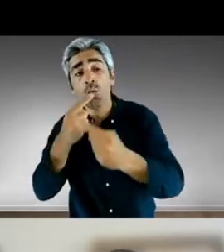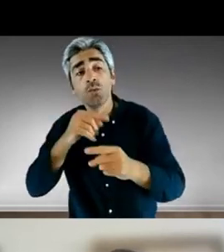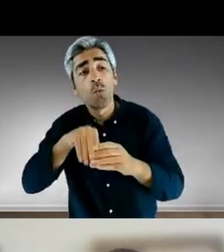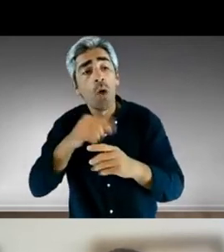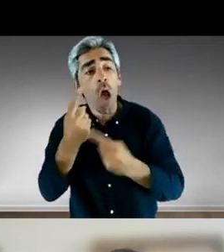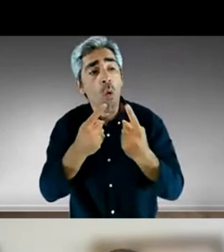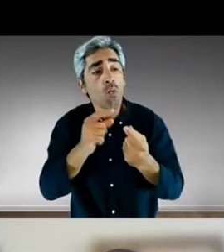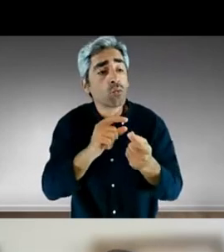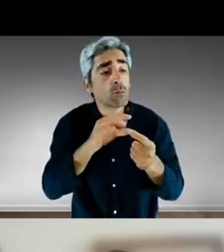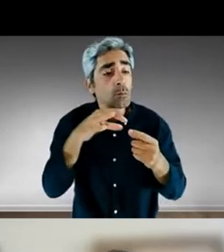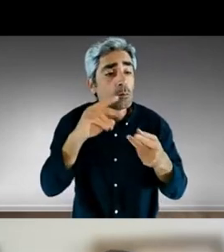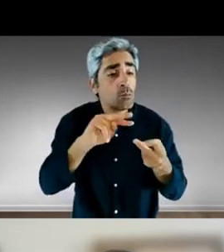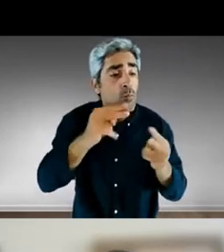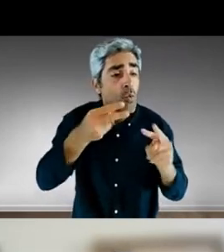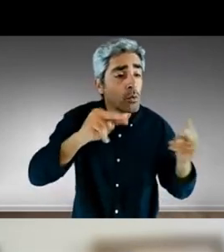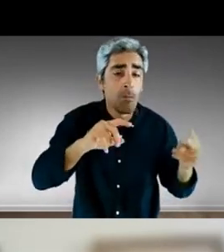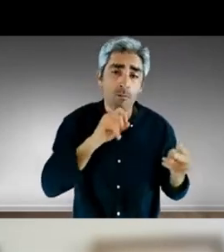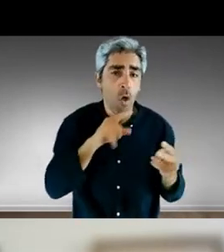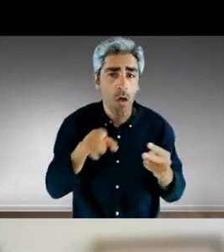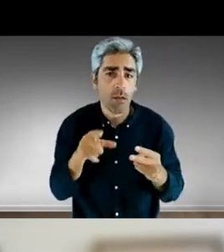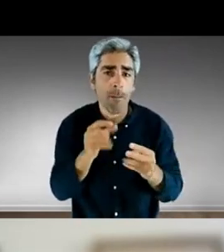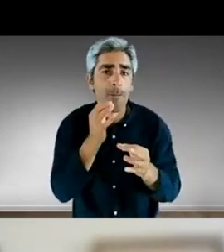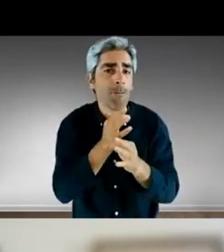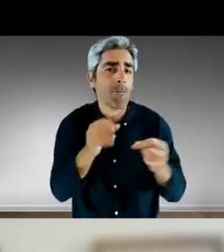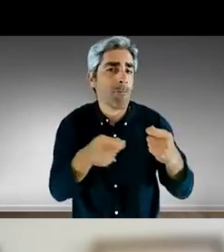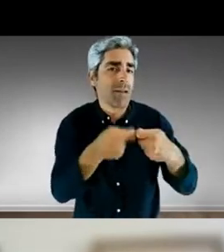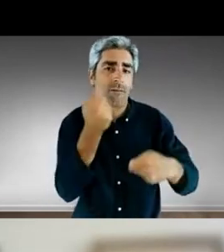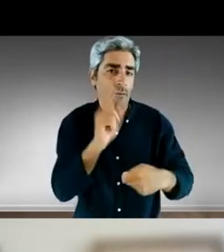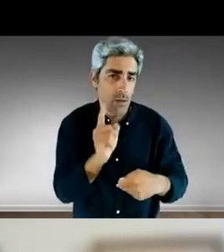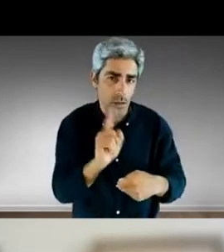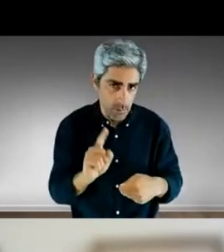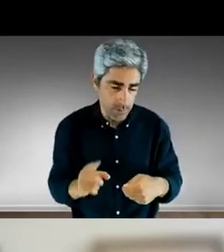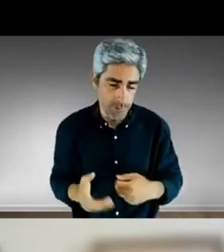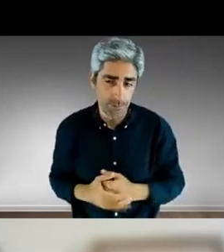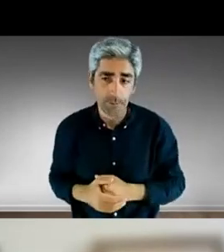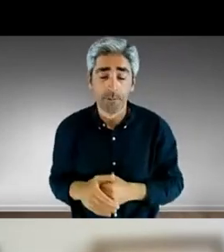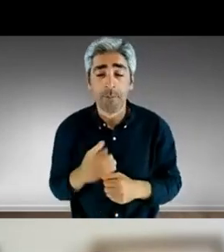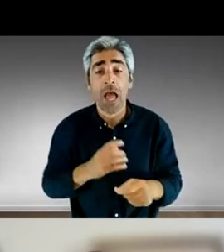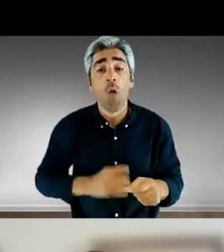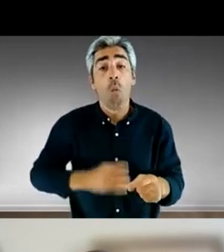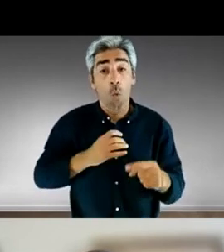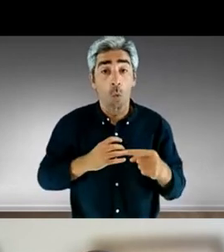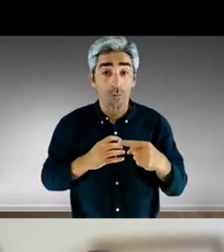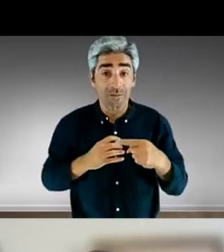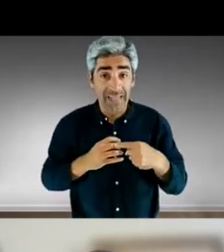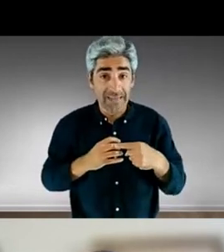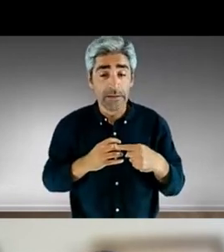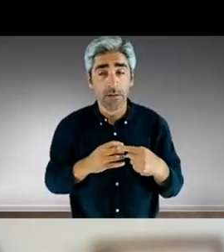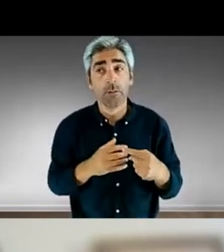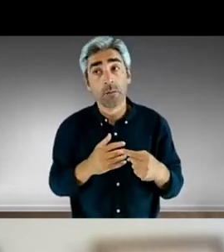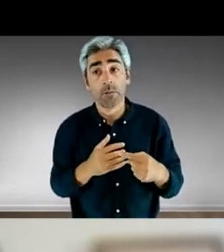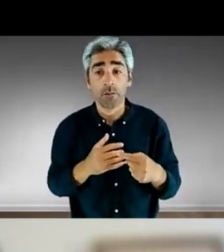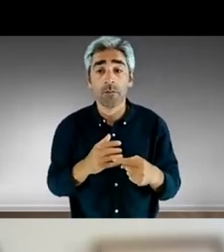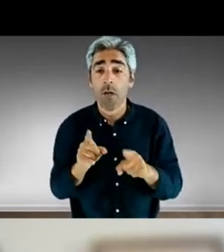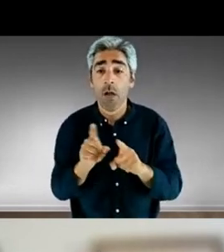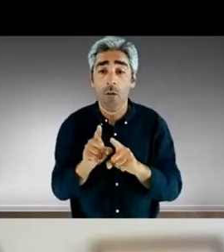noite para o dia deixar de ser perfeita. A confiança vai muito por tudo o que o comandante